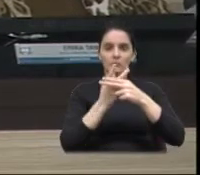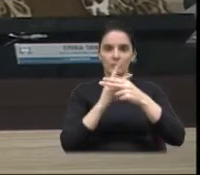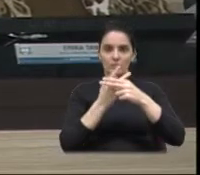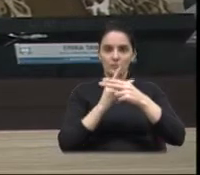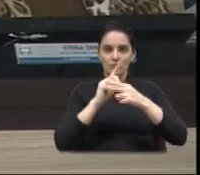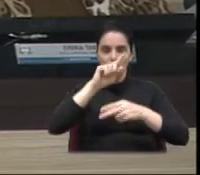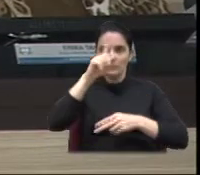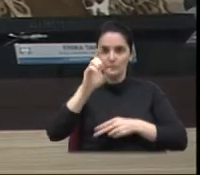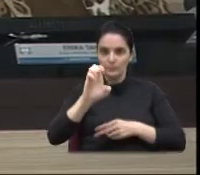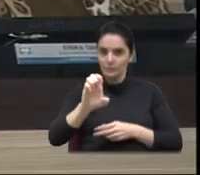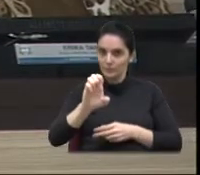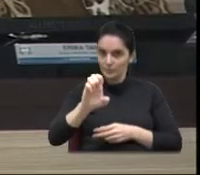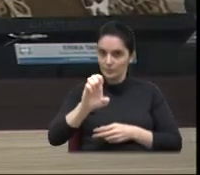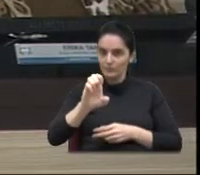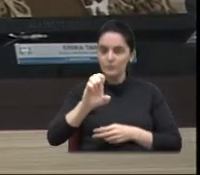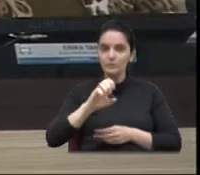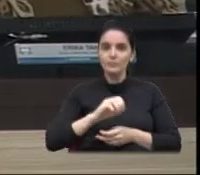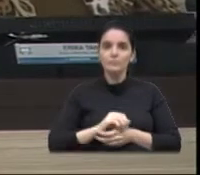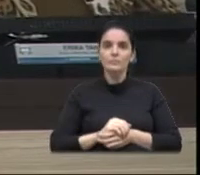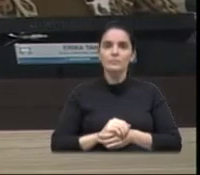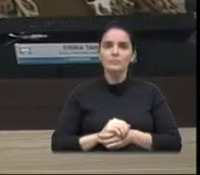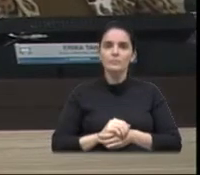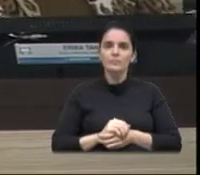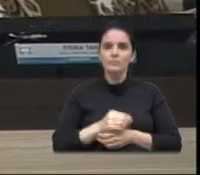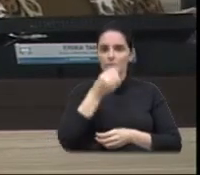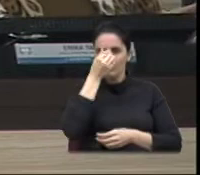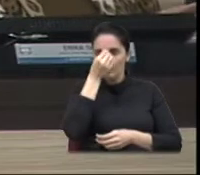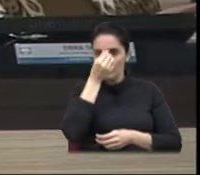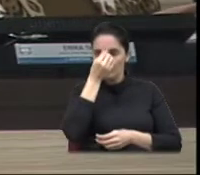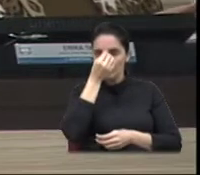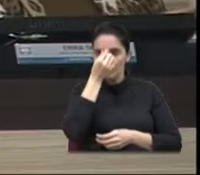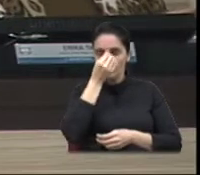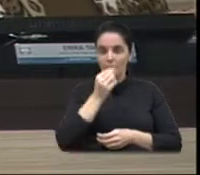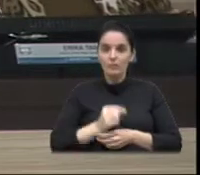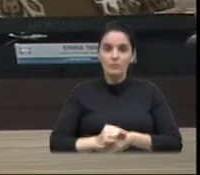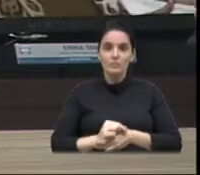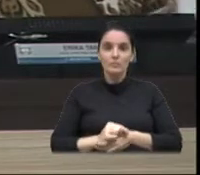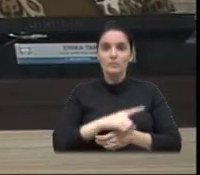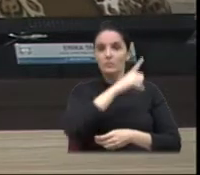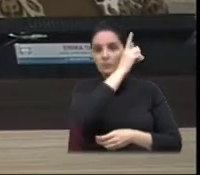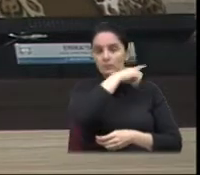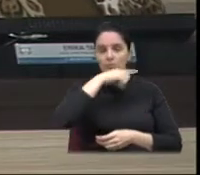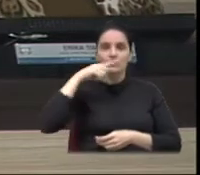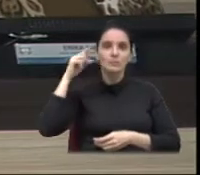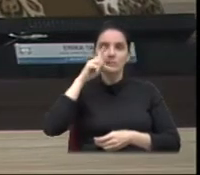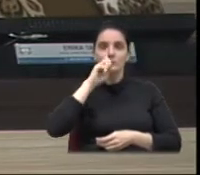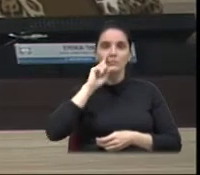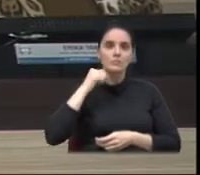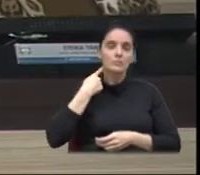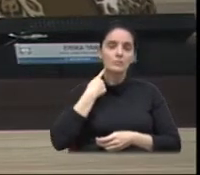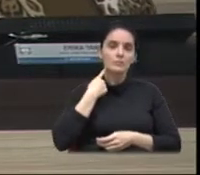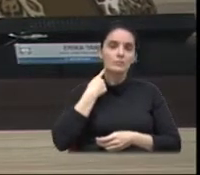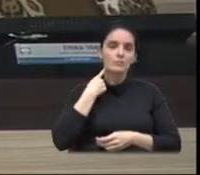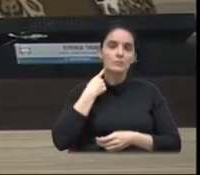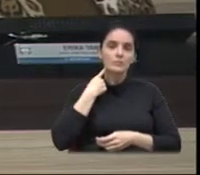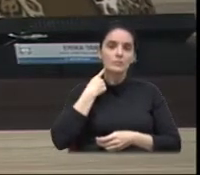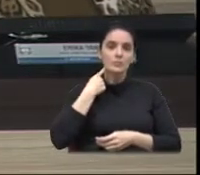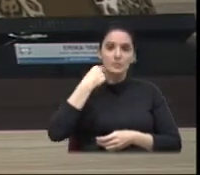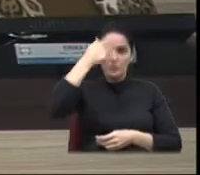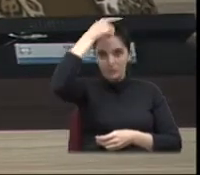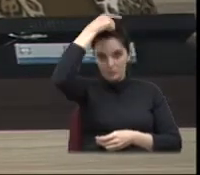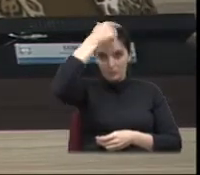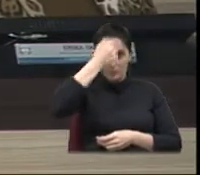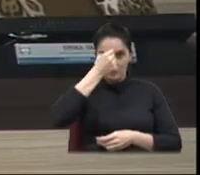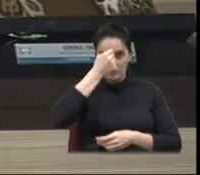Roberto Bernardo, Jorge de Freitas, Mayra Costa, Nilton Santos, Rafael